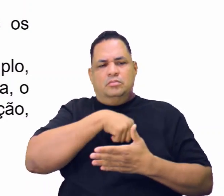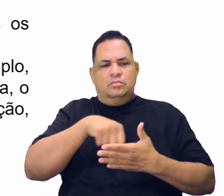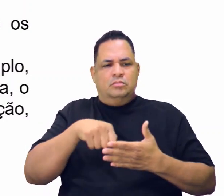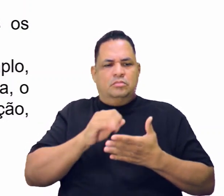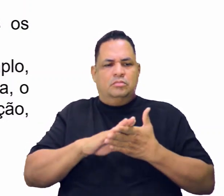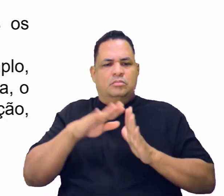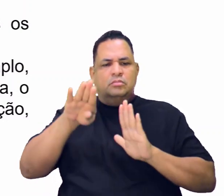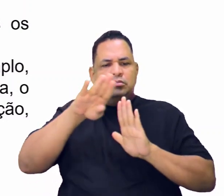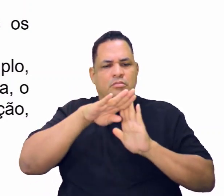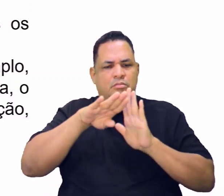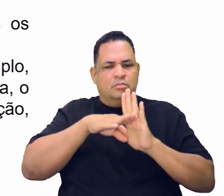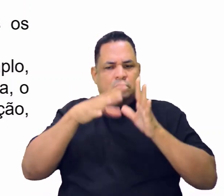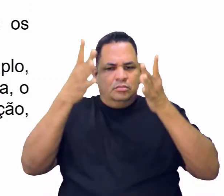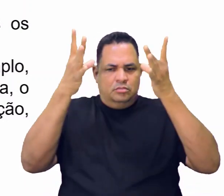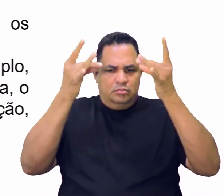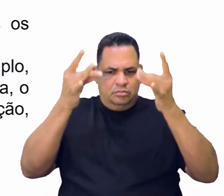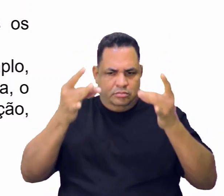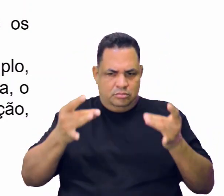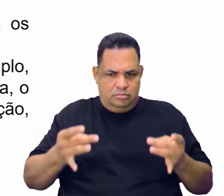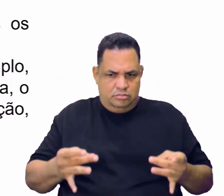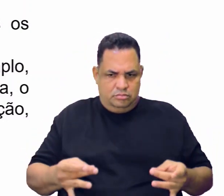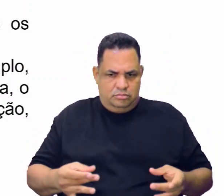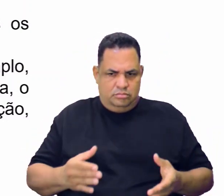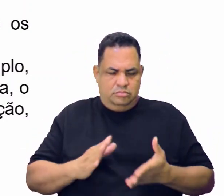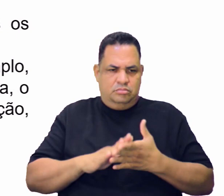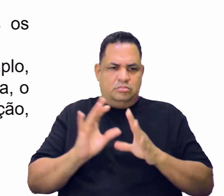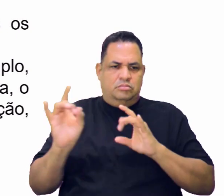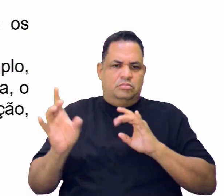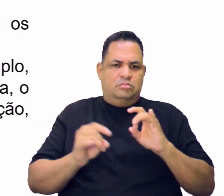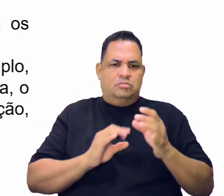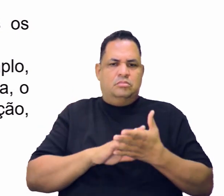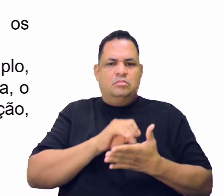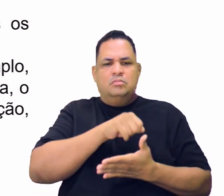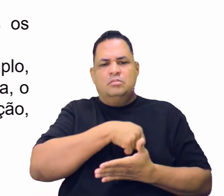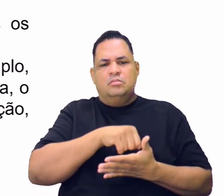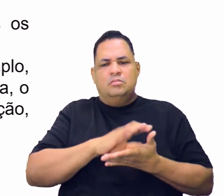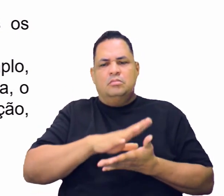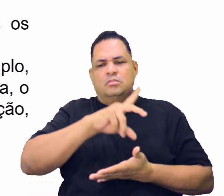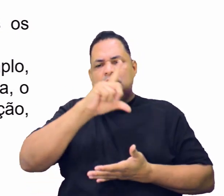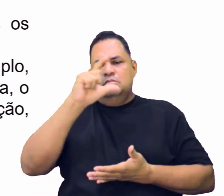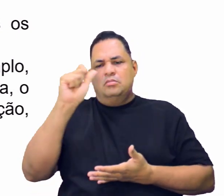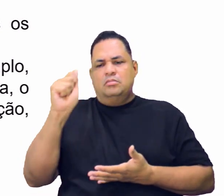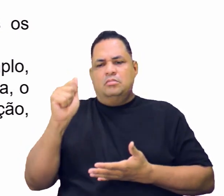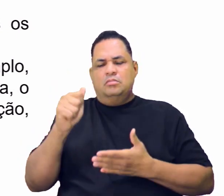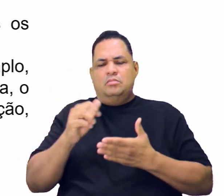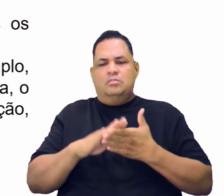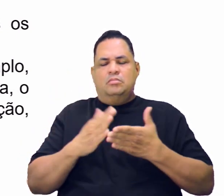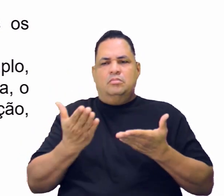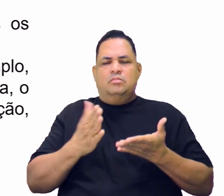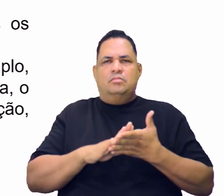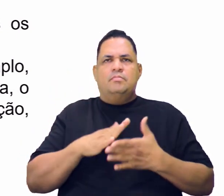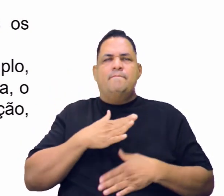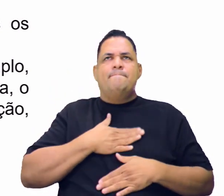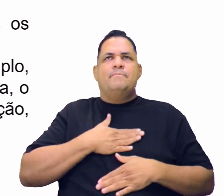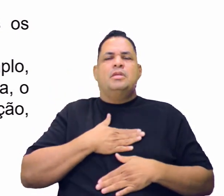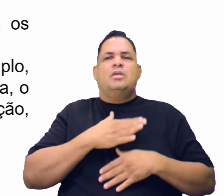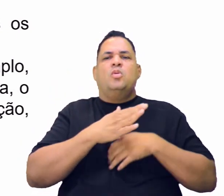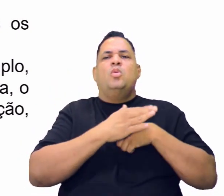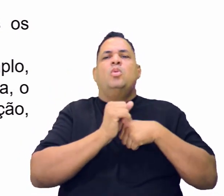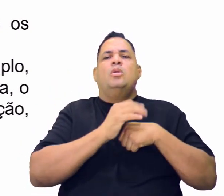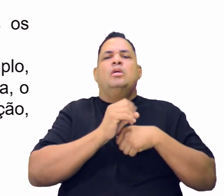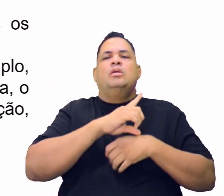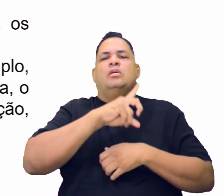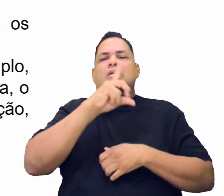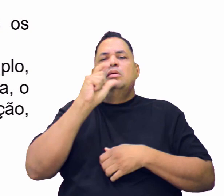o passo a passo, tá certo? De cada, você vai colocar a data. Quando eu falei meu querido diário, eu já